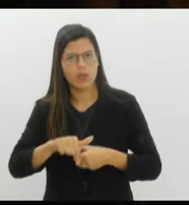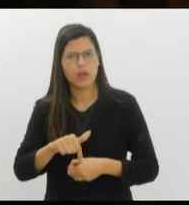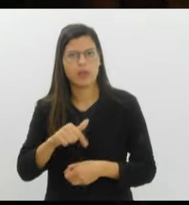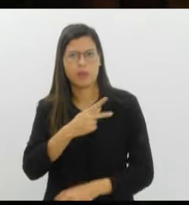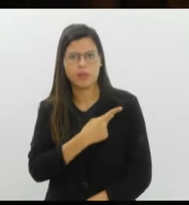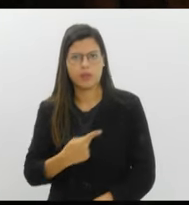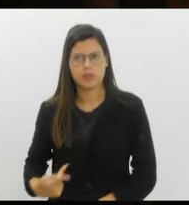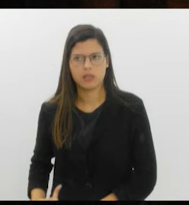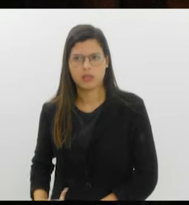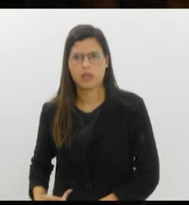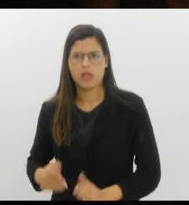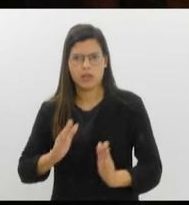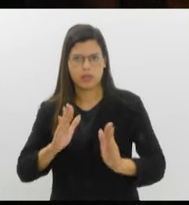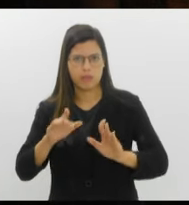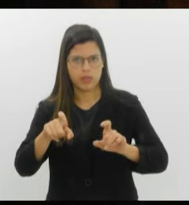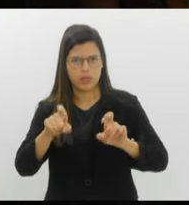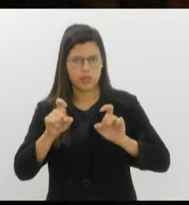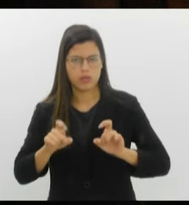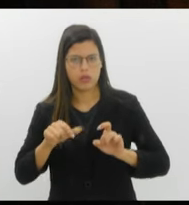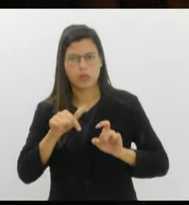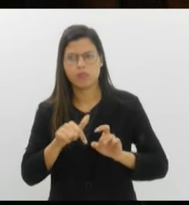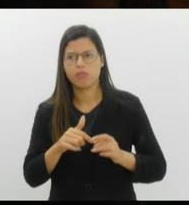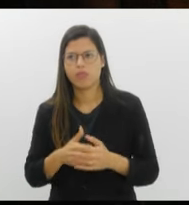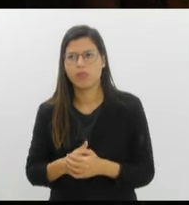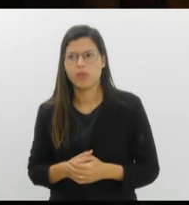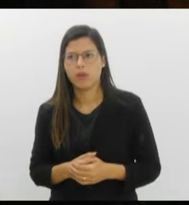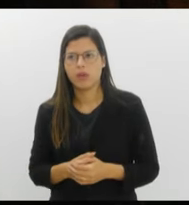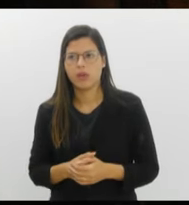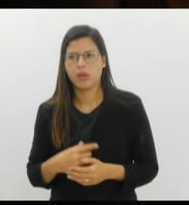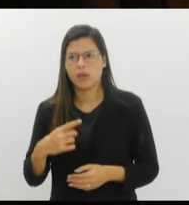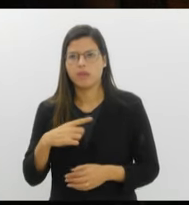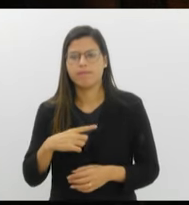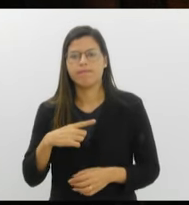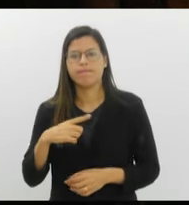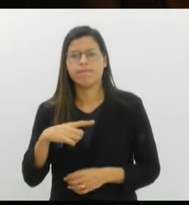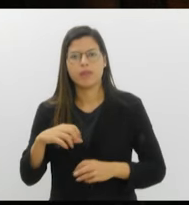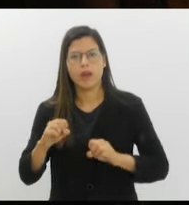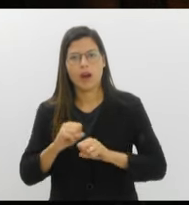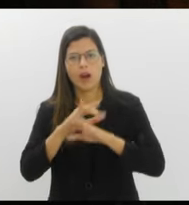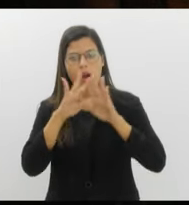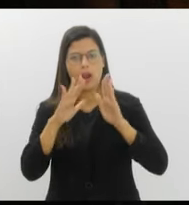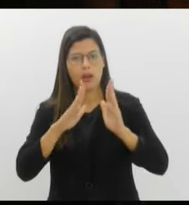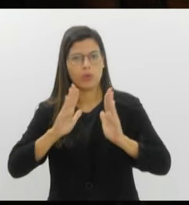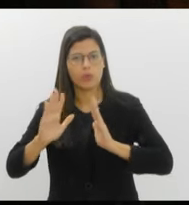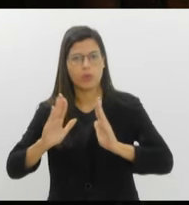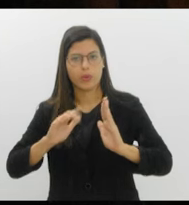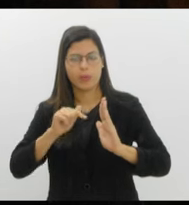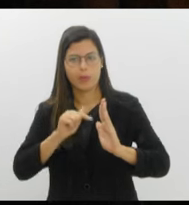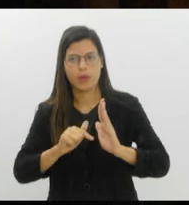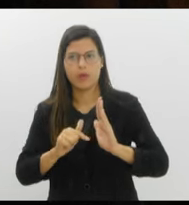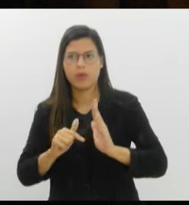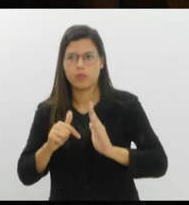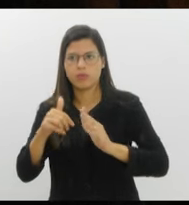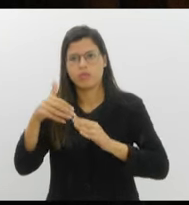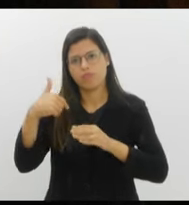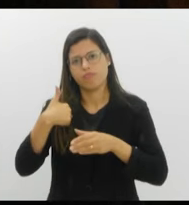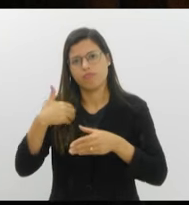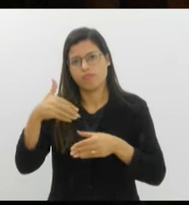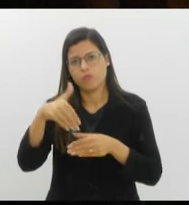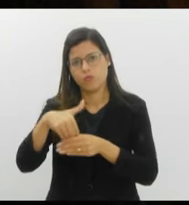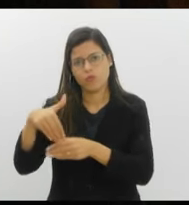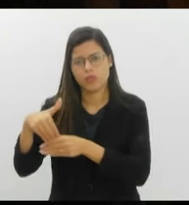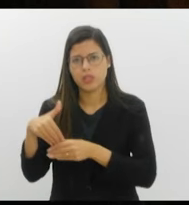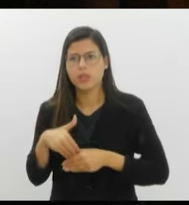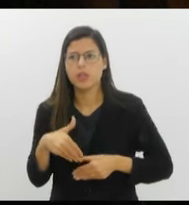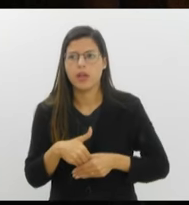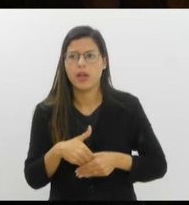mandato nessa circunstância em ter clareza de que o mandato para o qual fui eleito é um mandato